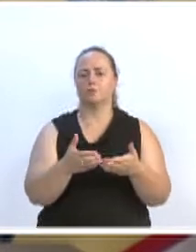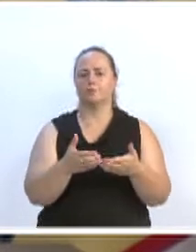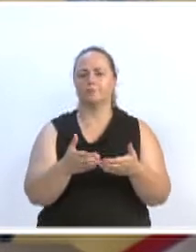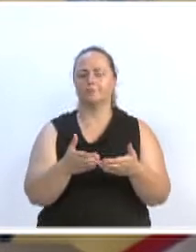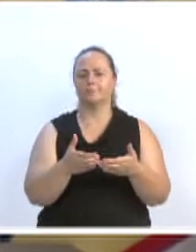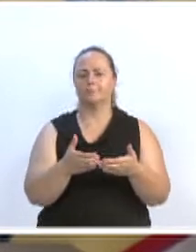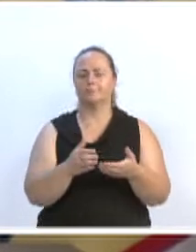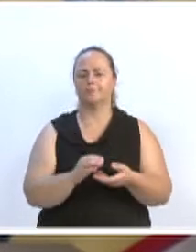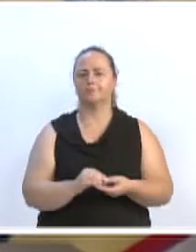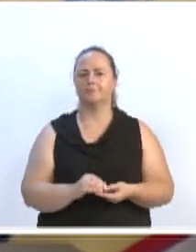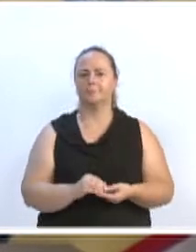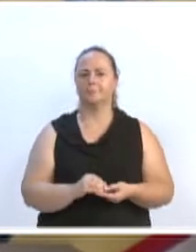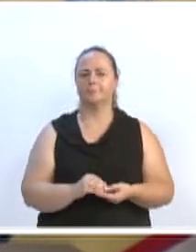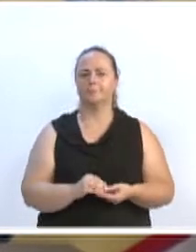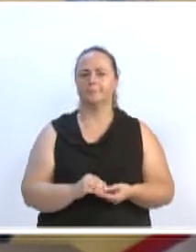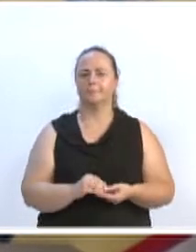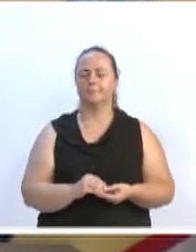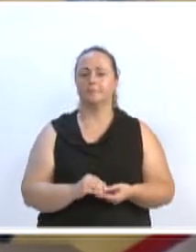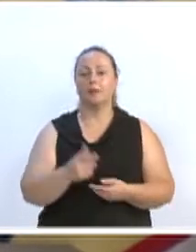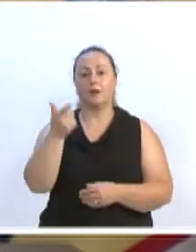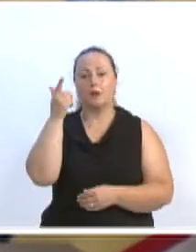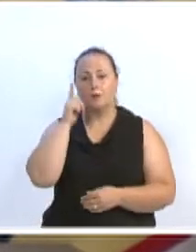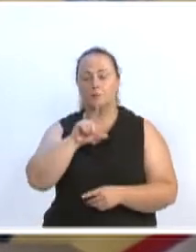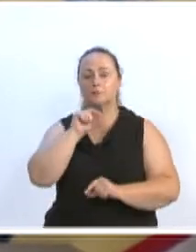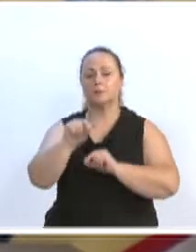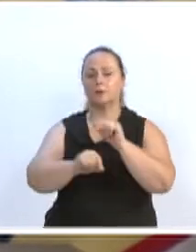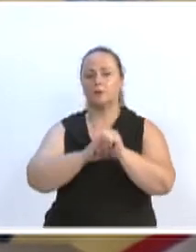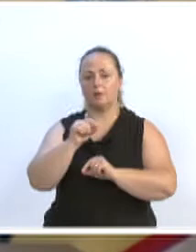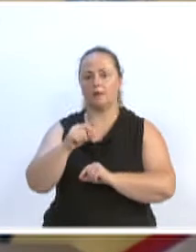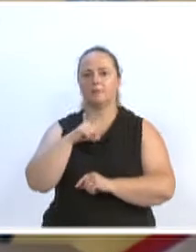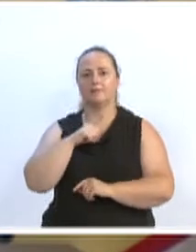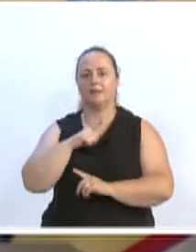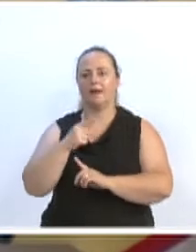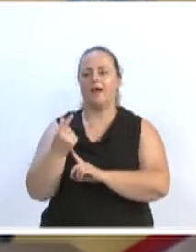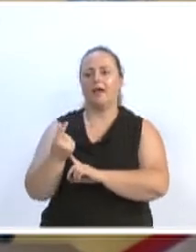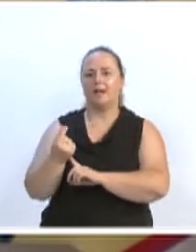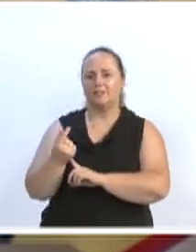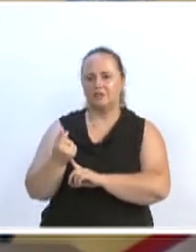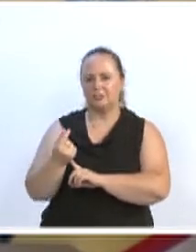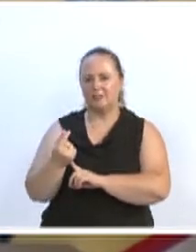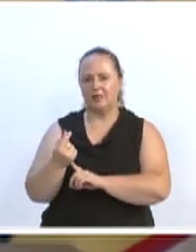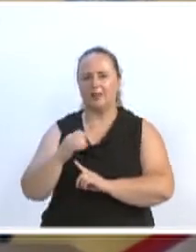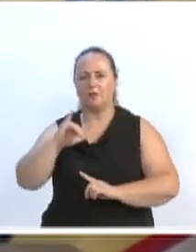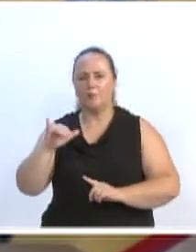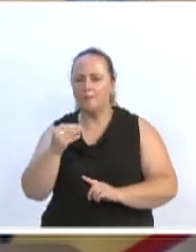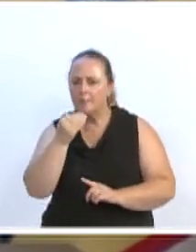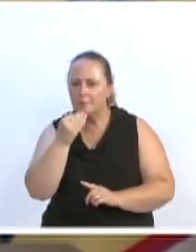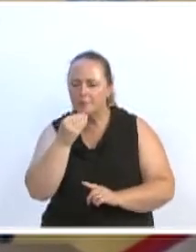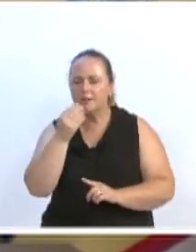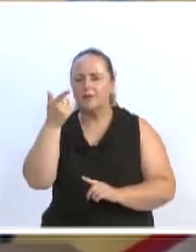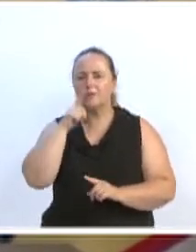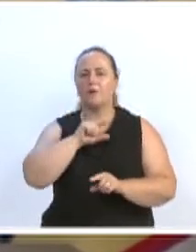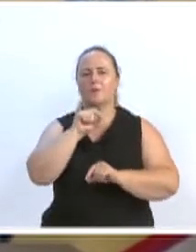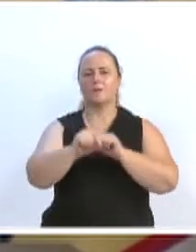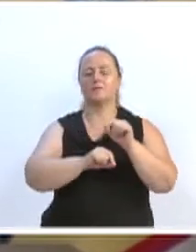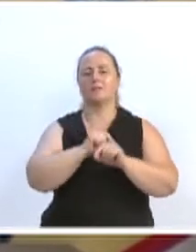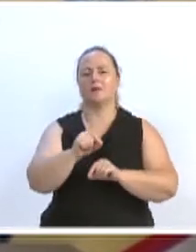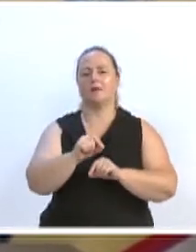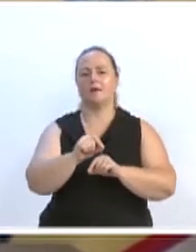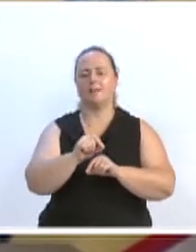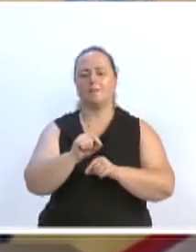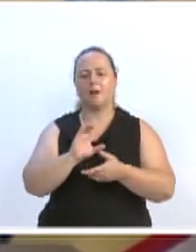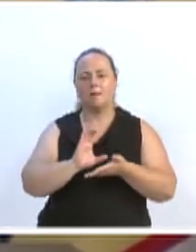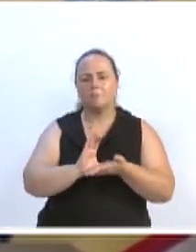no primeiro financiamento que a cidade velha do sílvio na primeira oportunidade que nós tivemos buscar esse